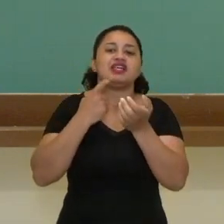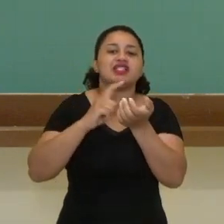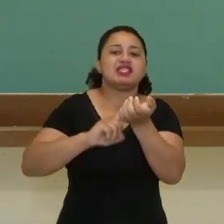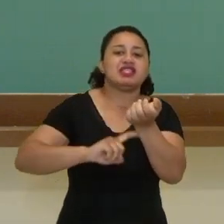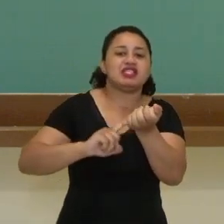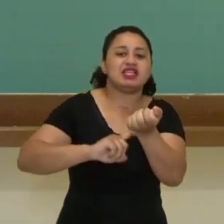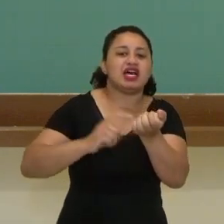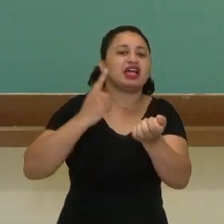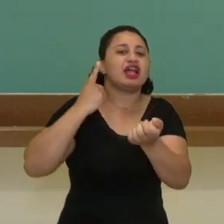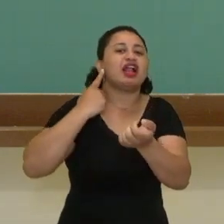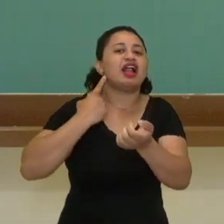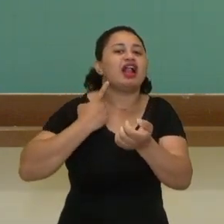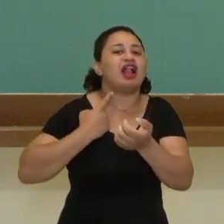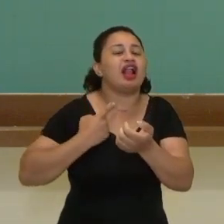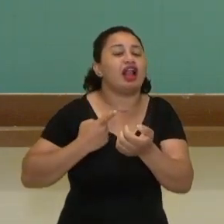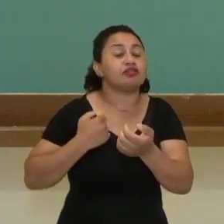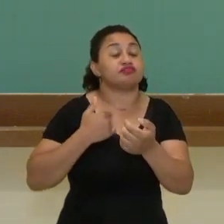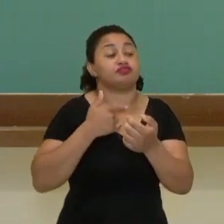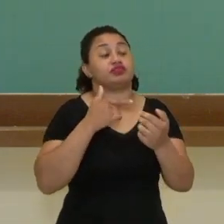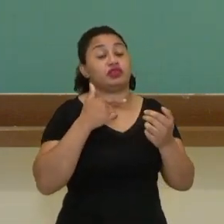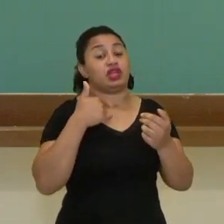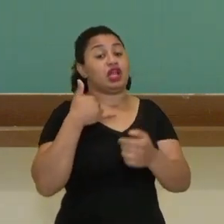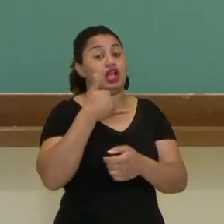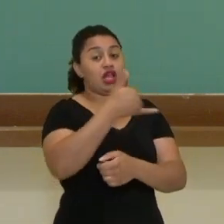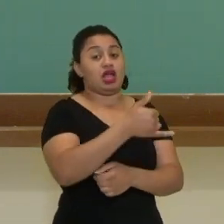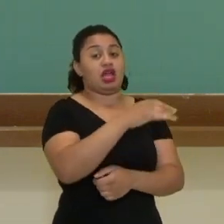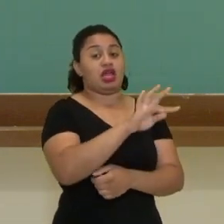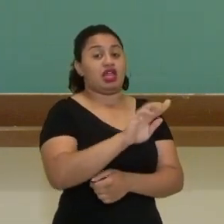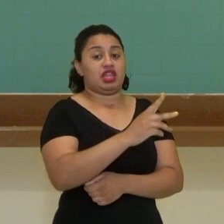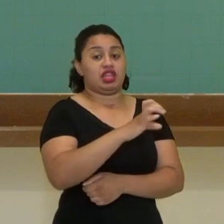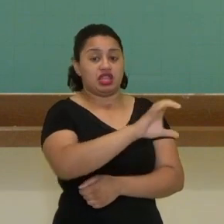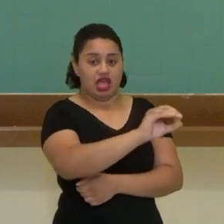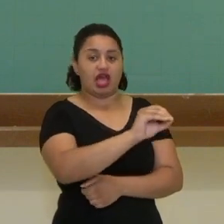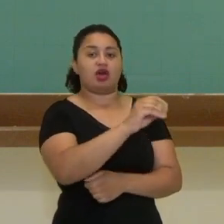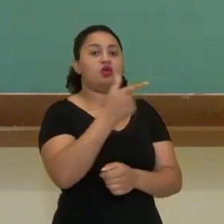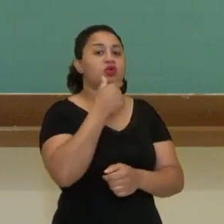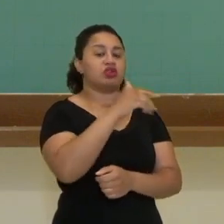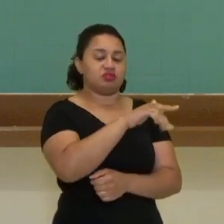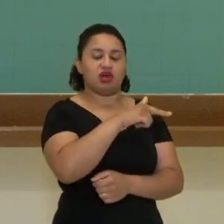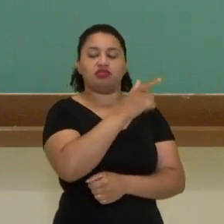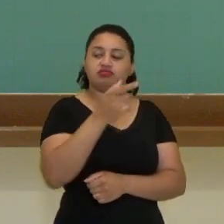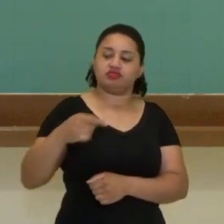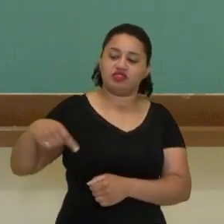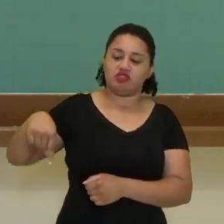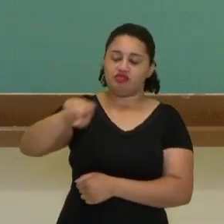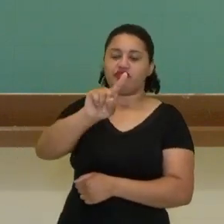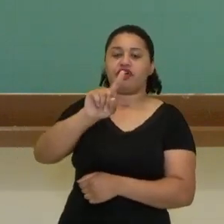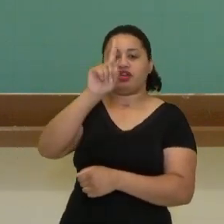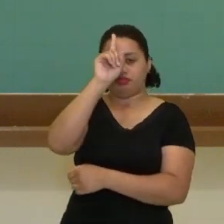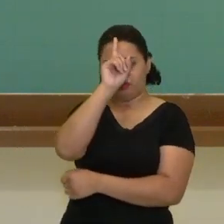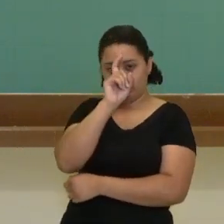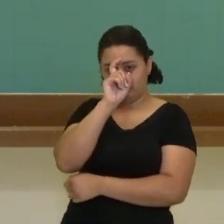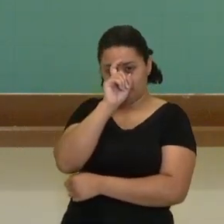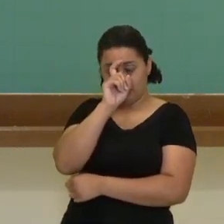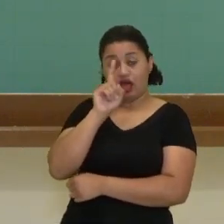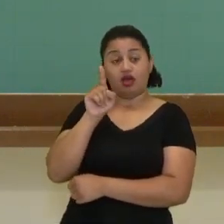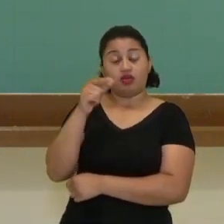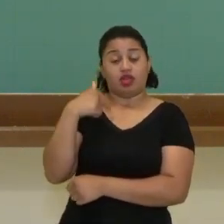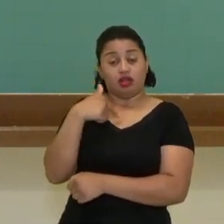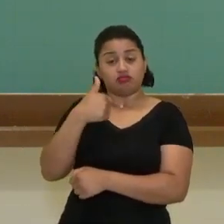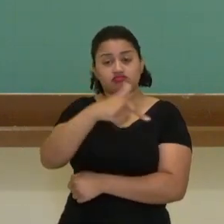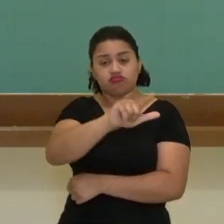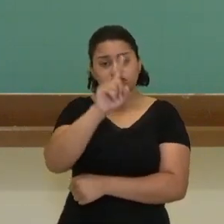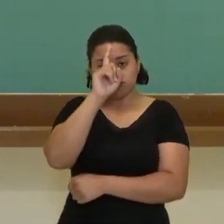momento eles entram em contato com o Theo hospitaliza o Vincent e o Vincent é